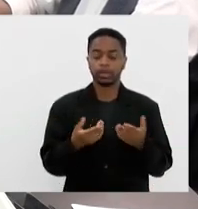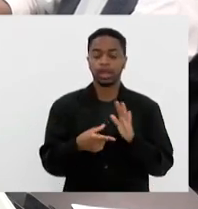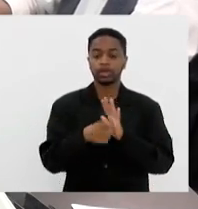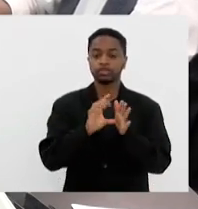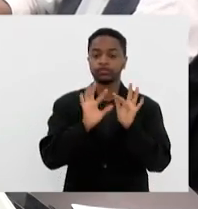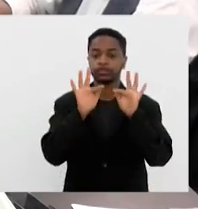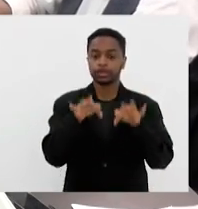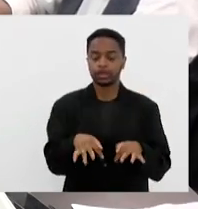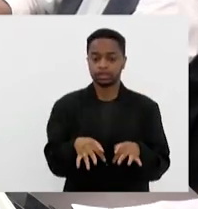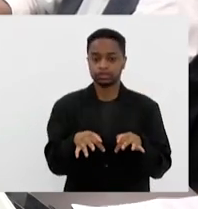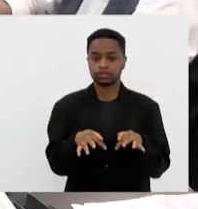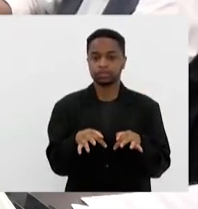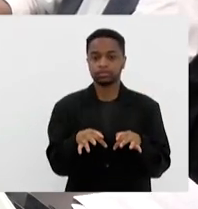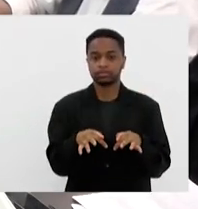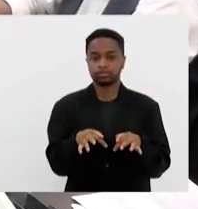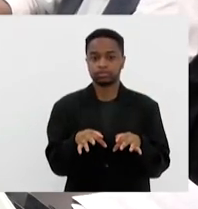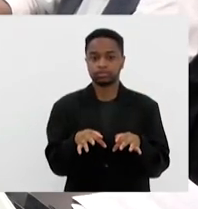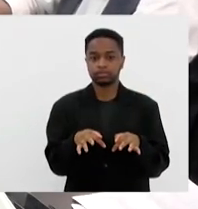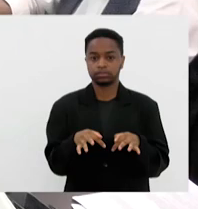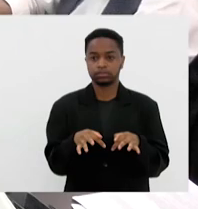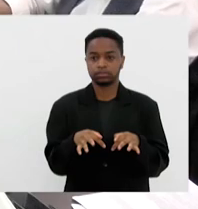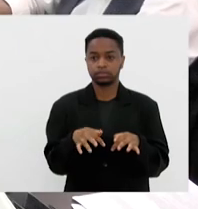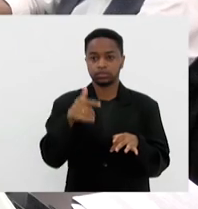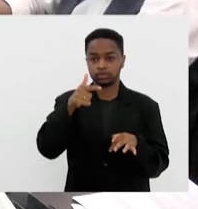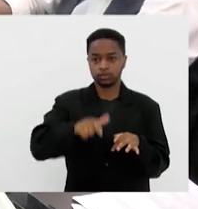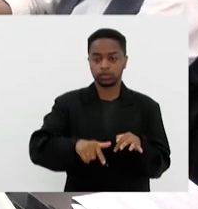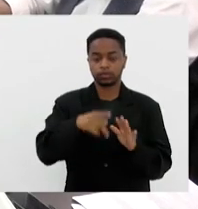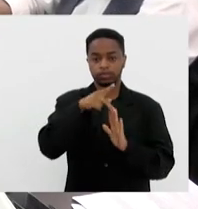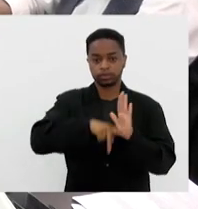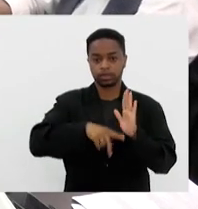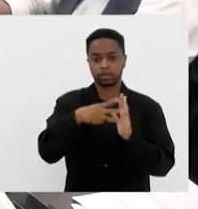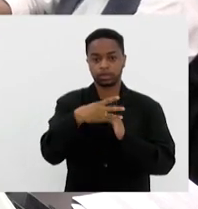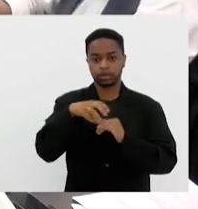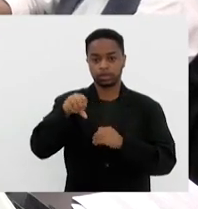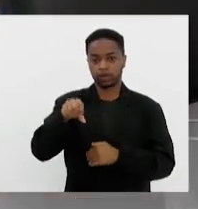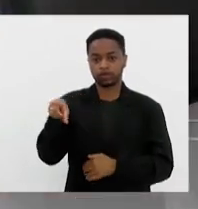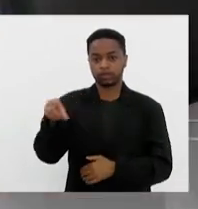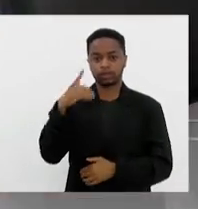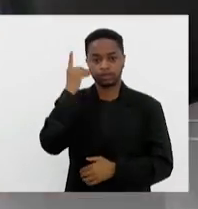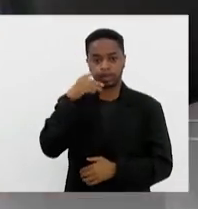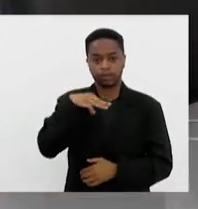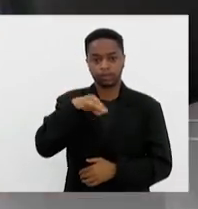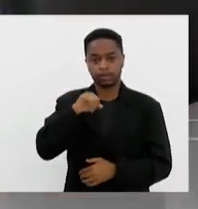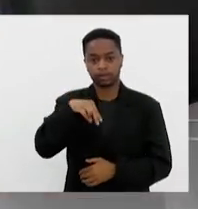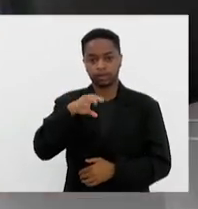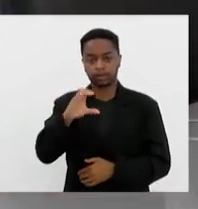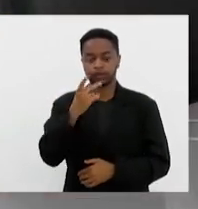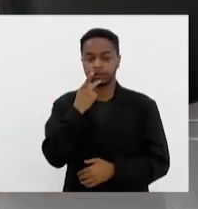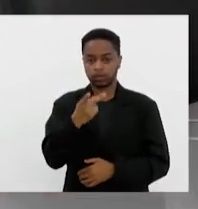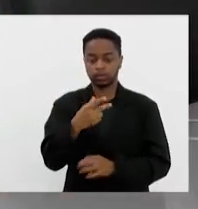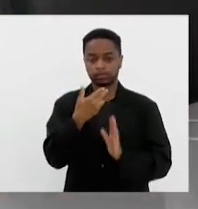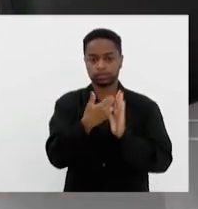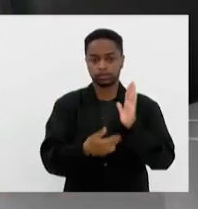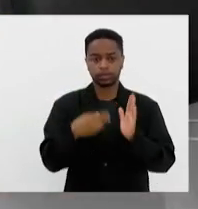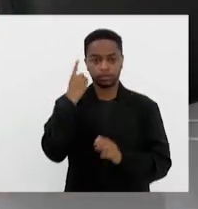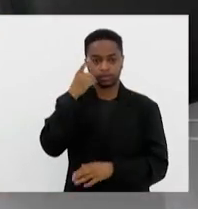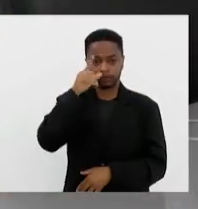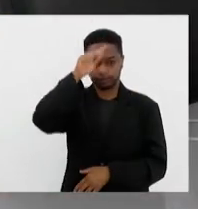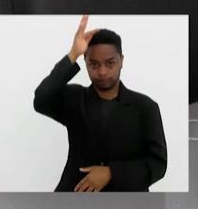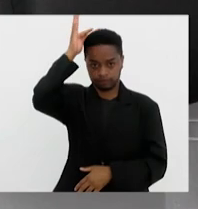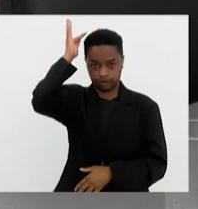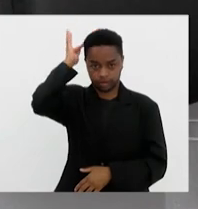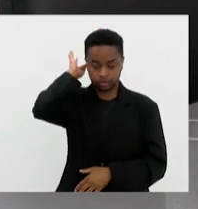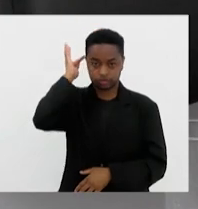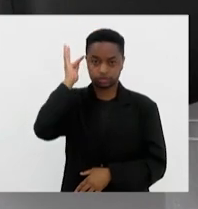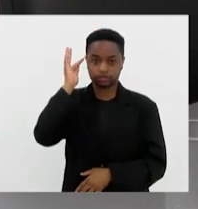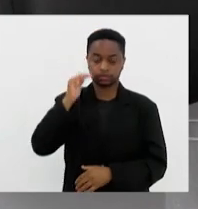sessão. Para cantar de novo o projeto 39, mencionado pelo deputado Mink, projeto de relatoria do deputado Fred Pacheco, de autoria